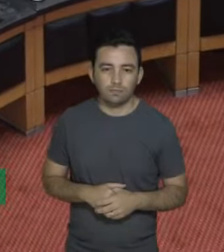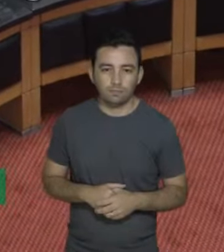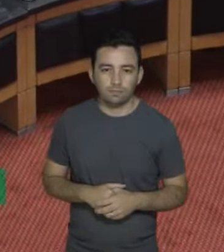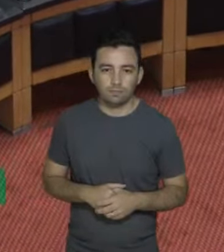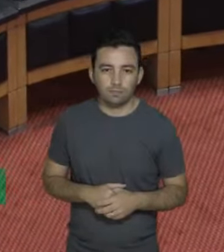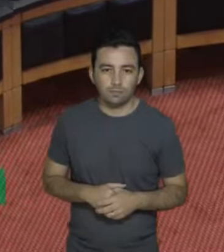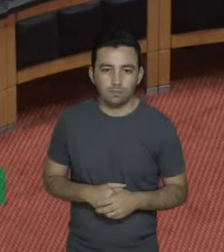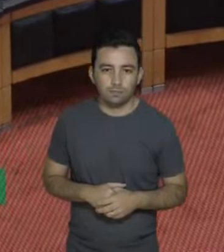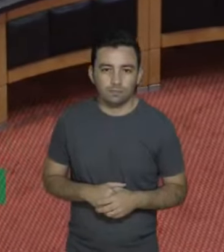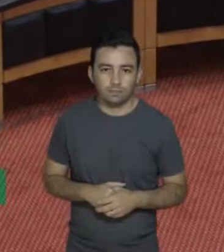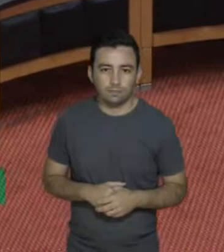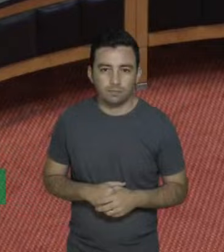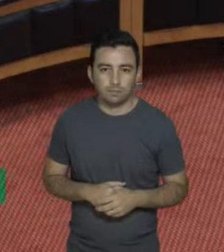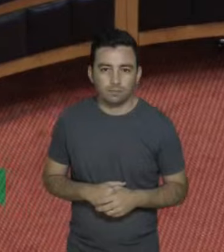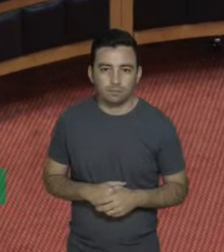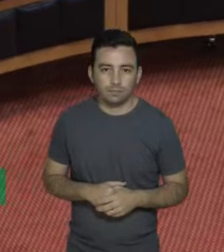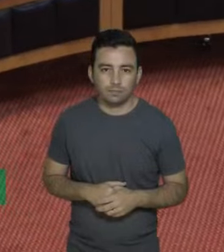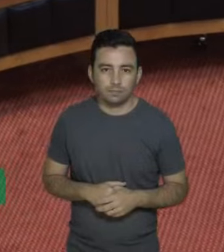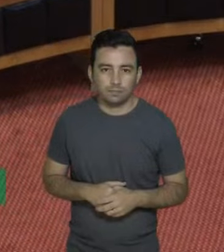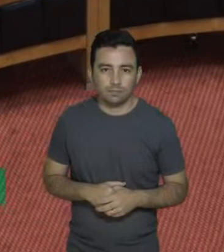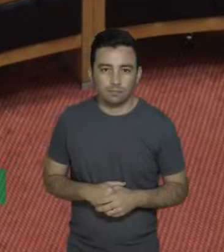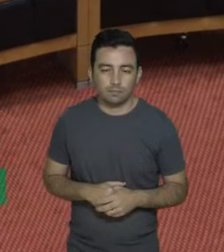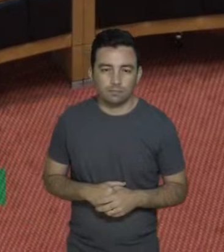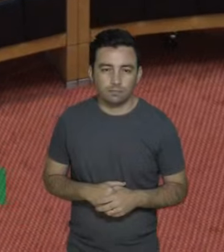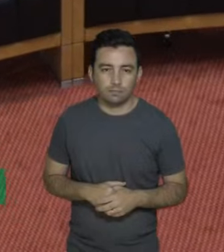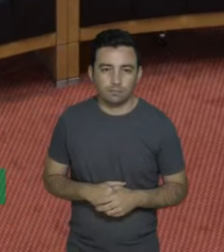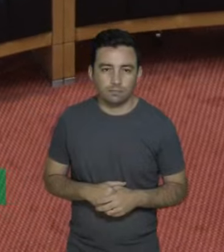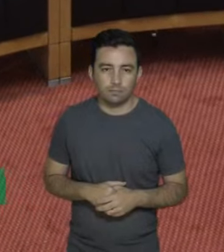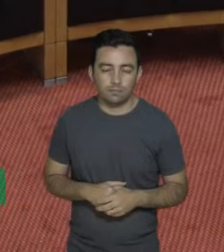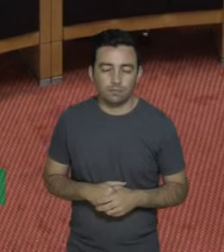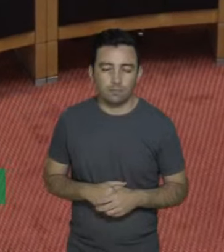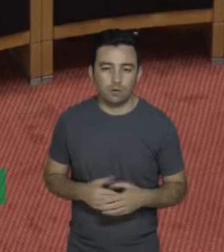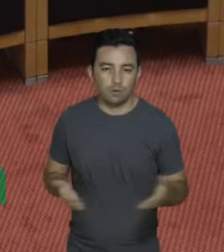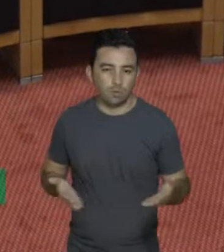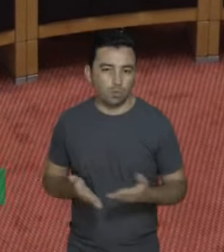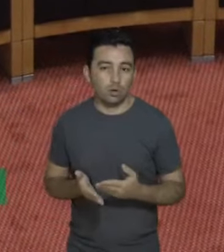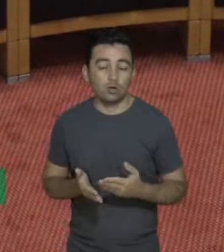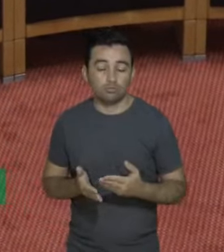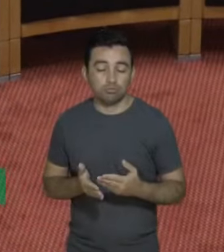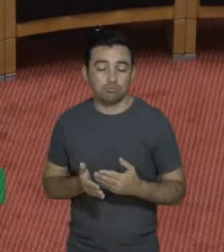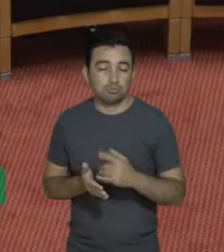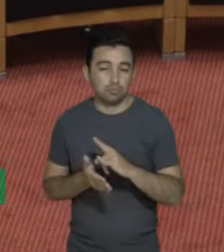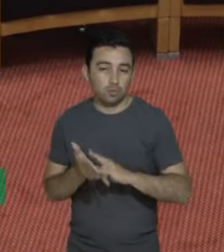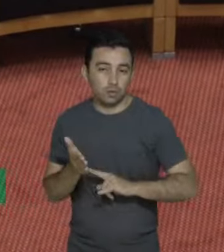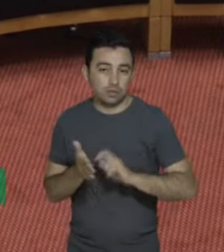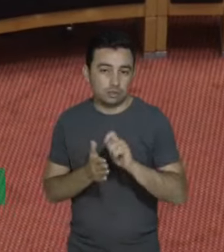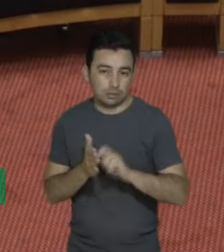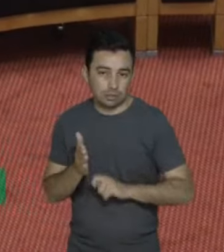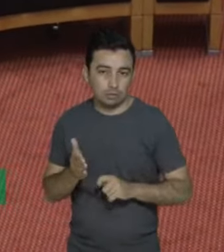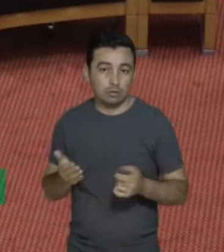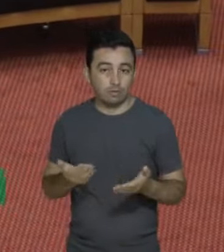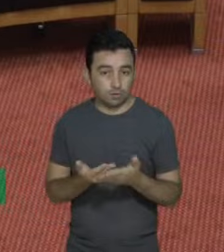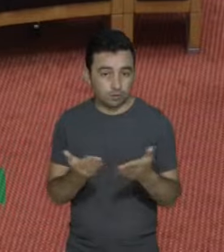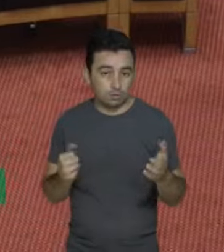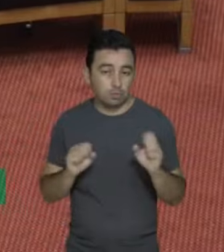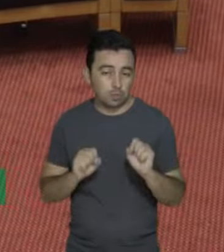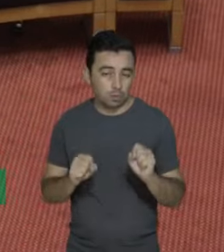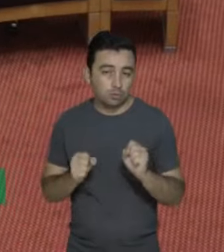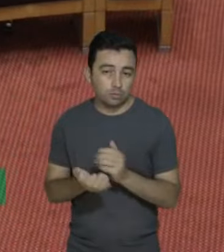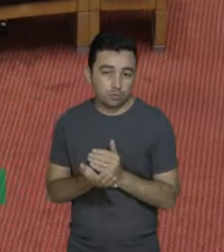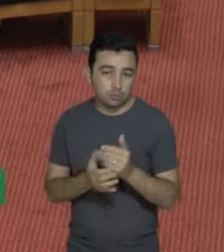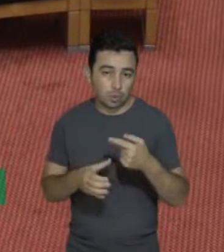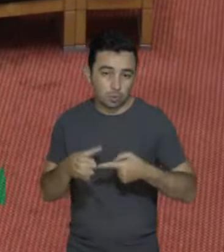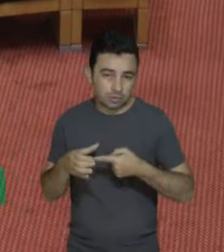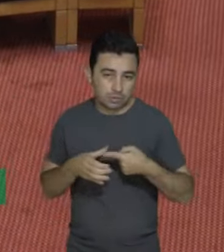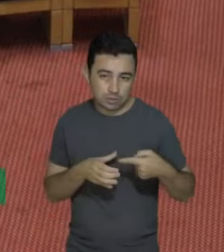documento assinado a partir de então vossas excelências já tem a possibilidade de fazer a instalação de todas as